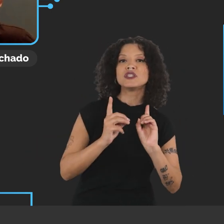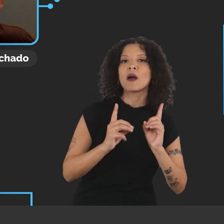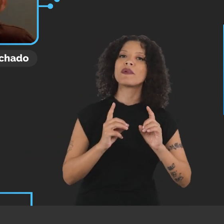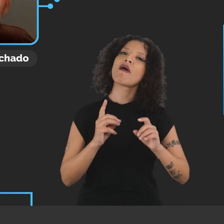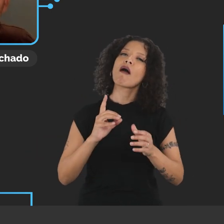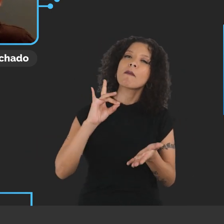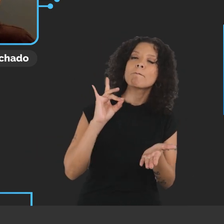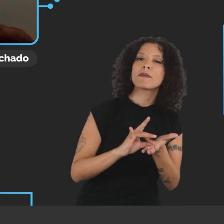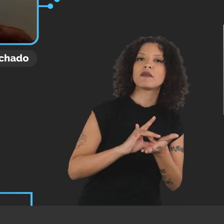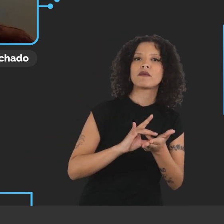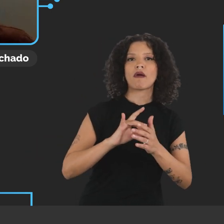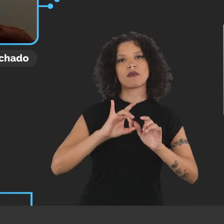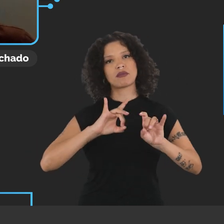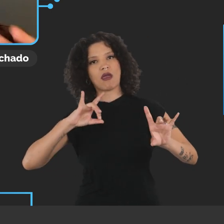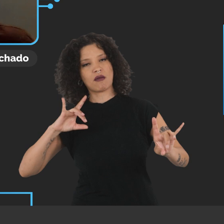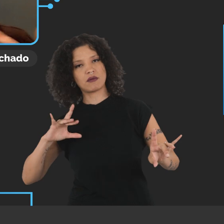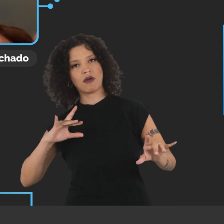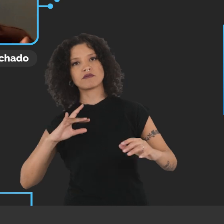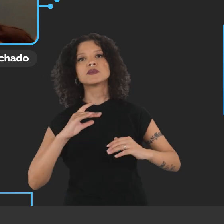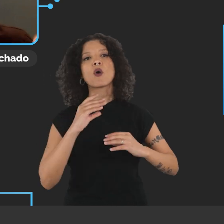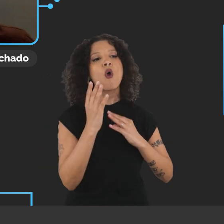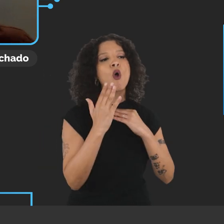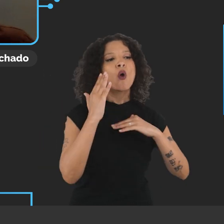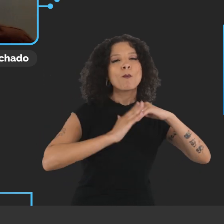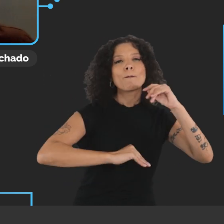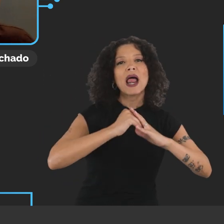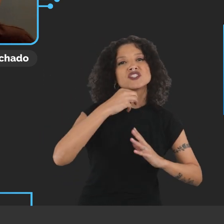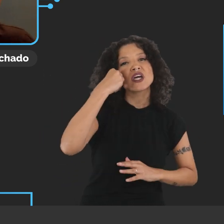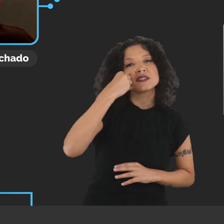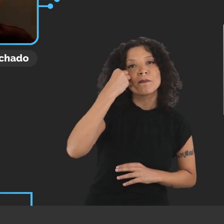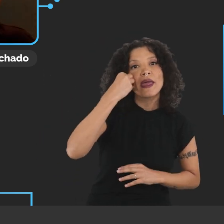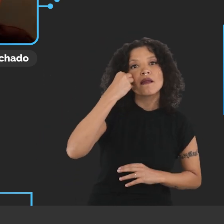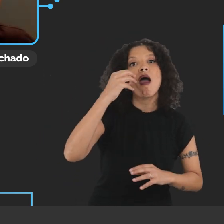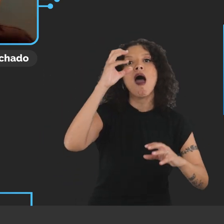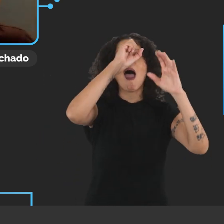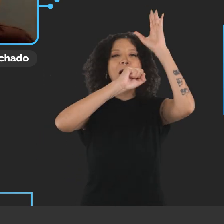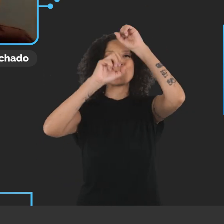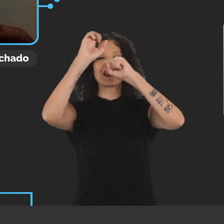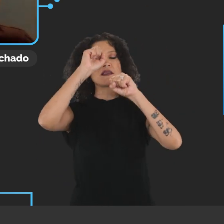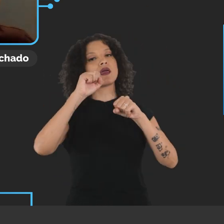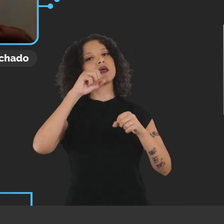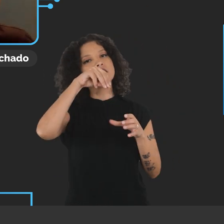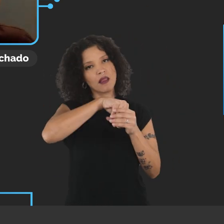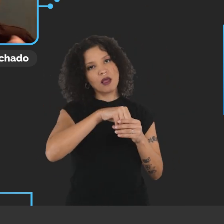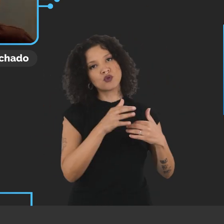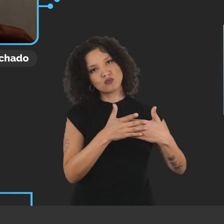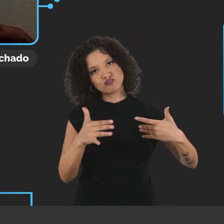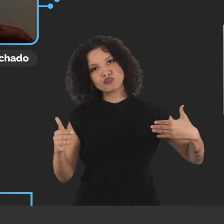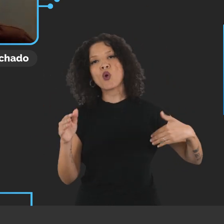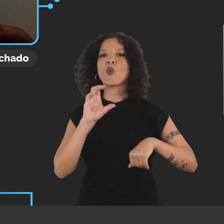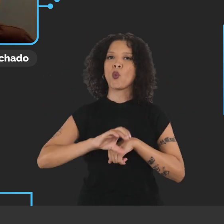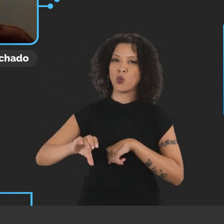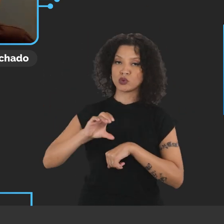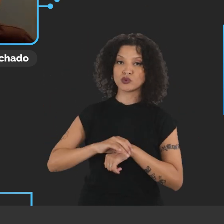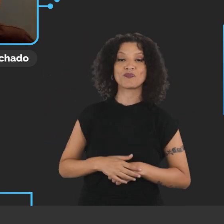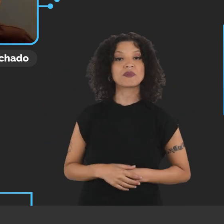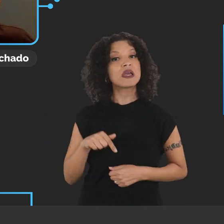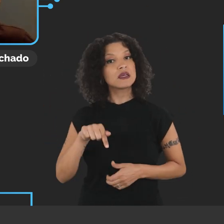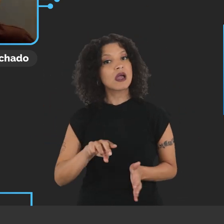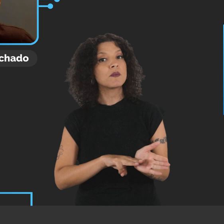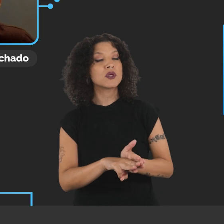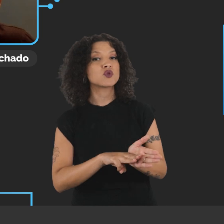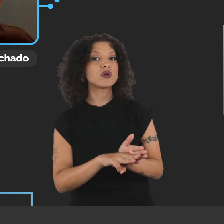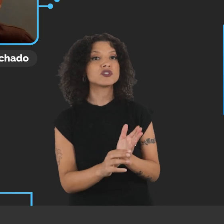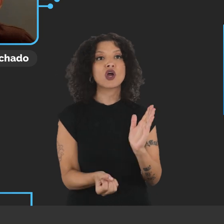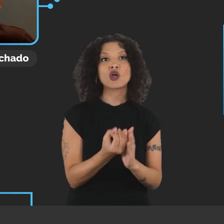dinâmicas empíricas e técnicas, né? Então, tem muita mão na massa ao longo das nossas formações. E dentro dessa metodologia,